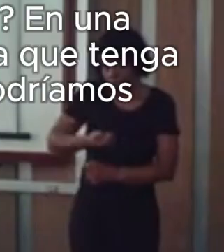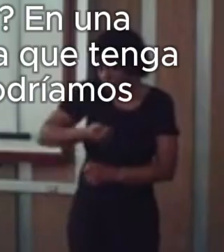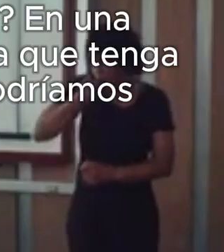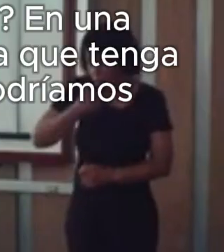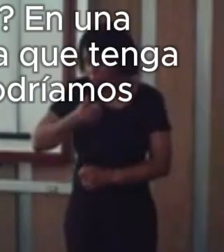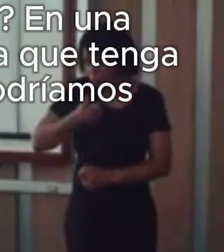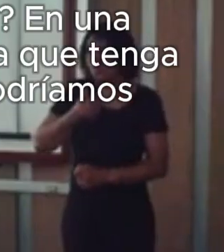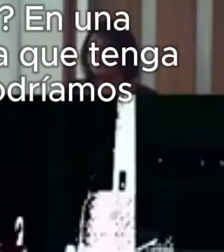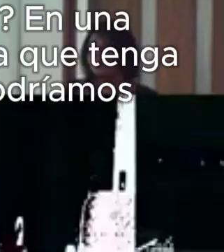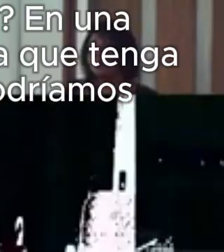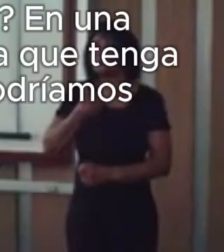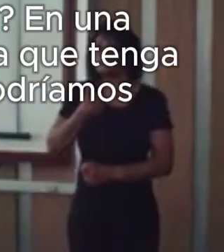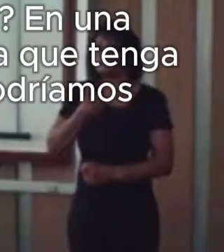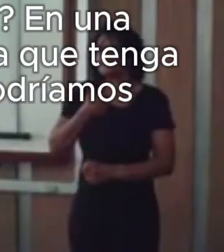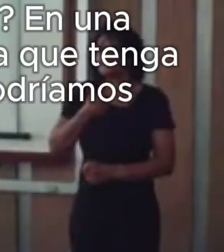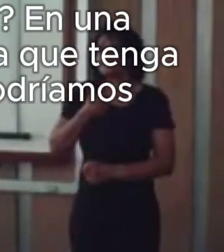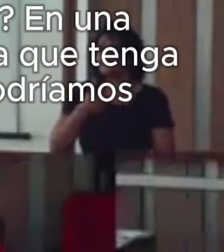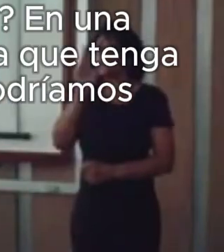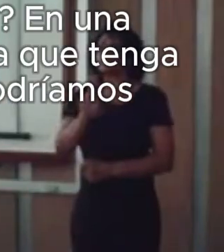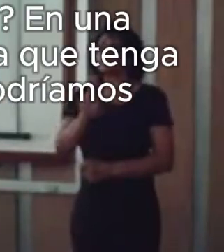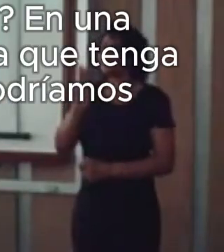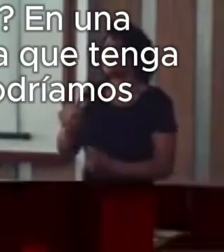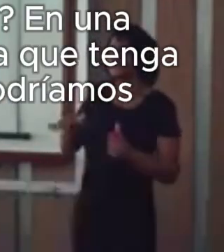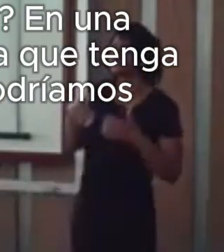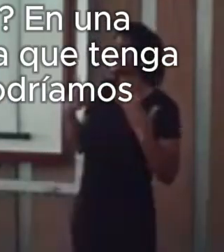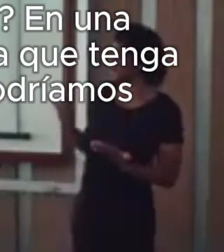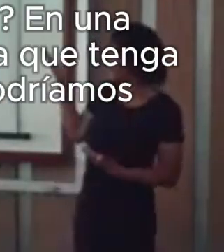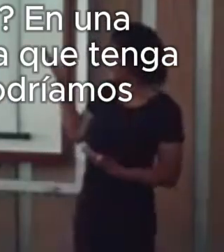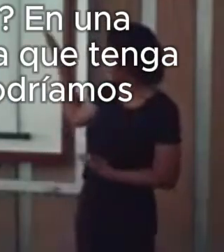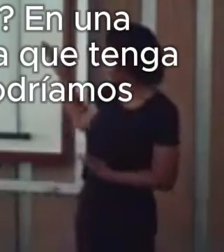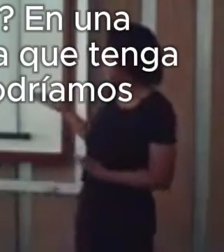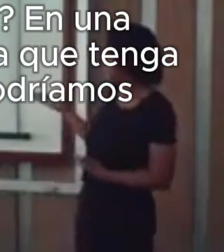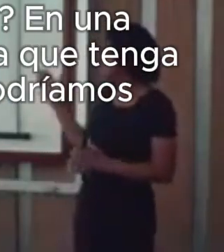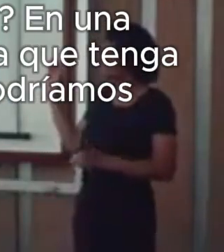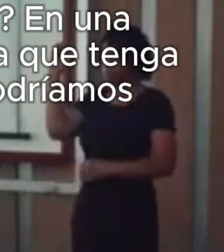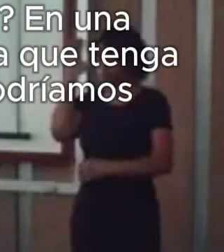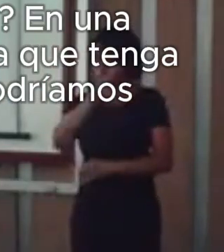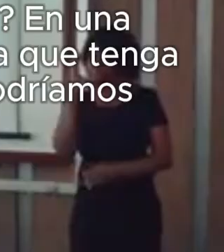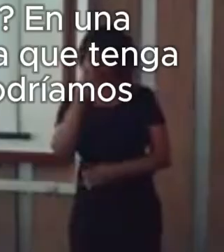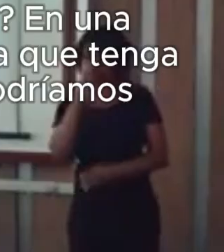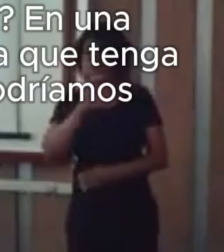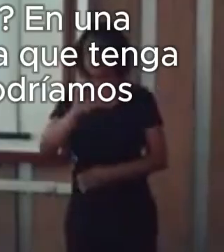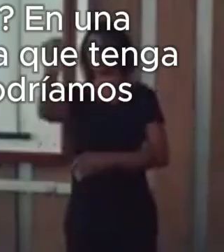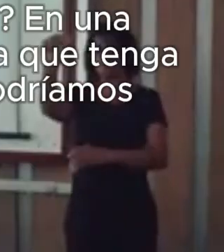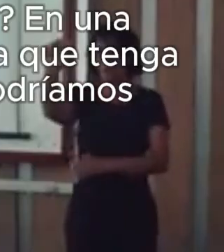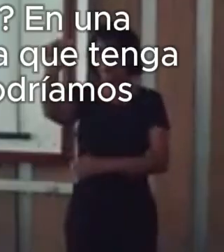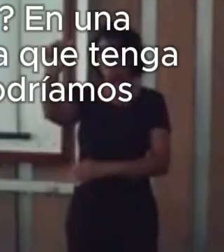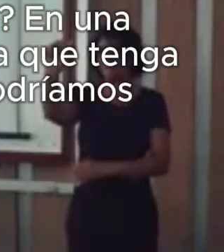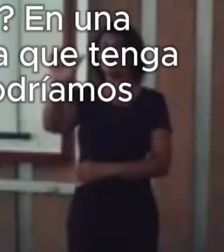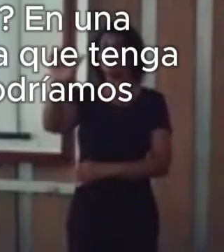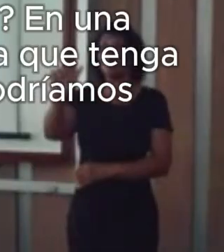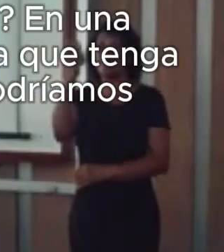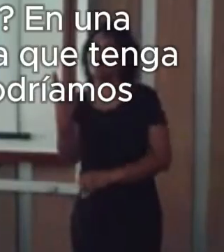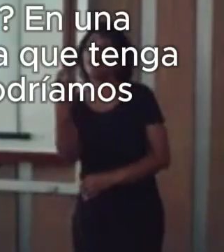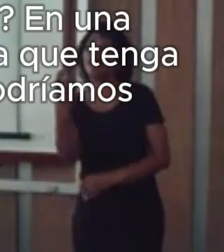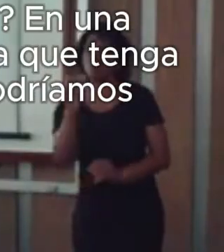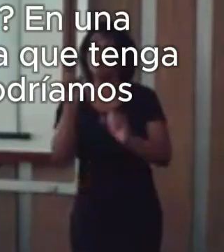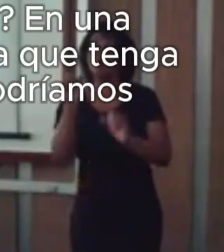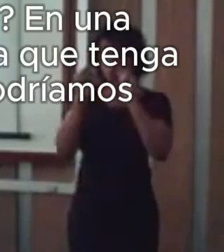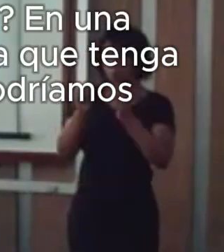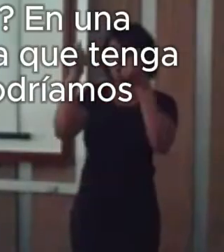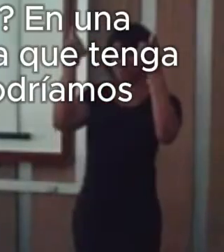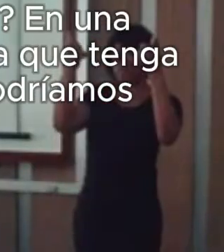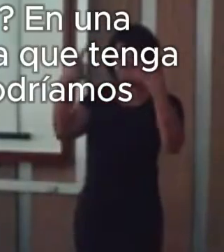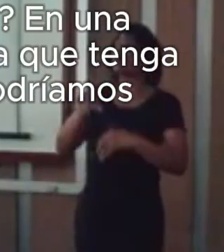medicamento funciona, quem que vocês usariam na emergência? O A. Porque o A é o único que a gente pode dizer,